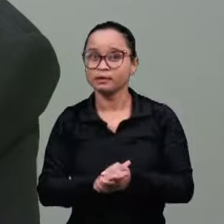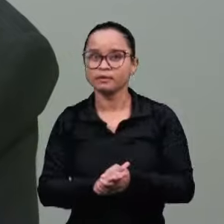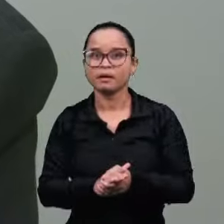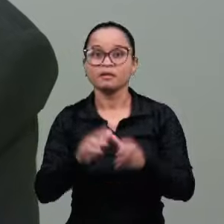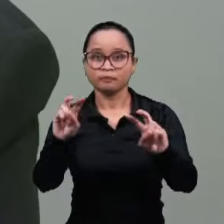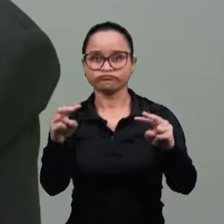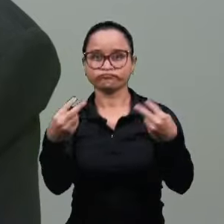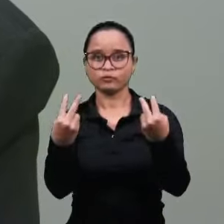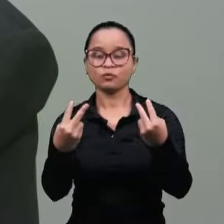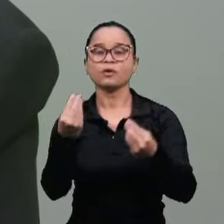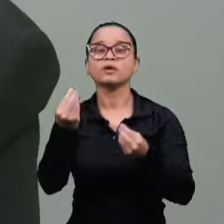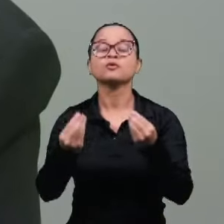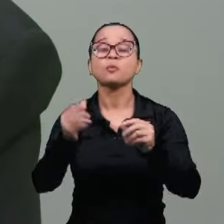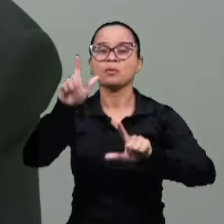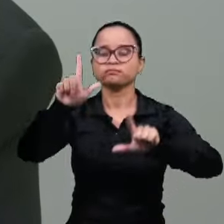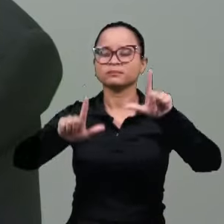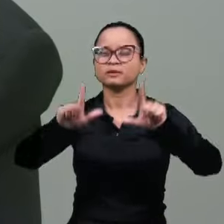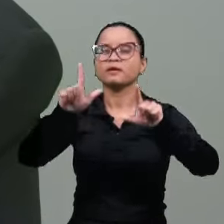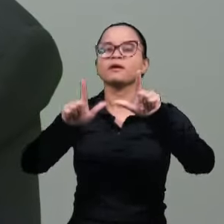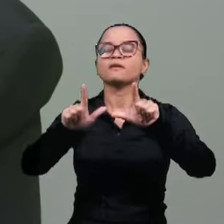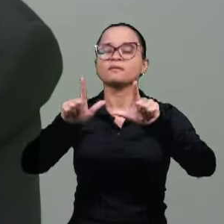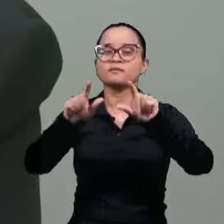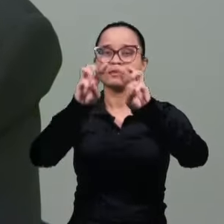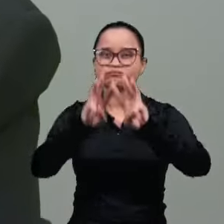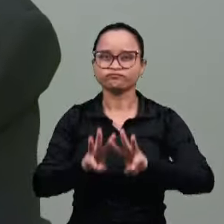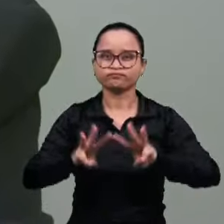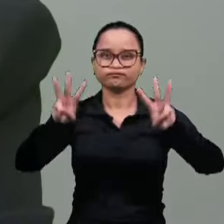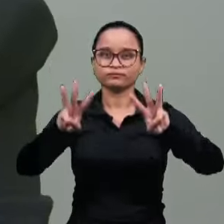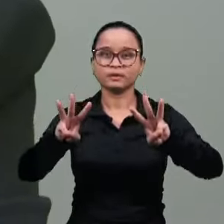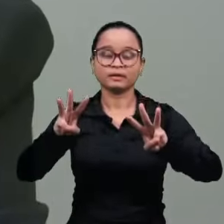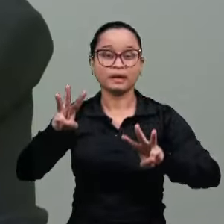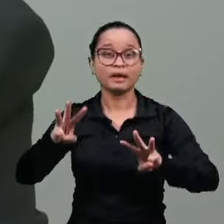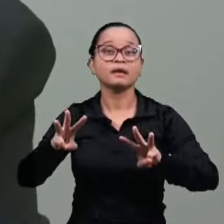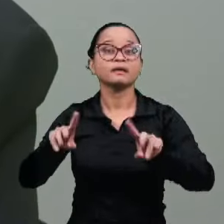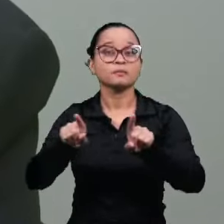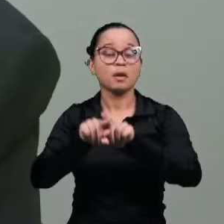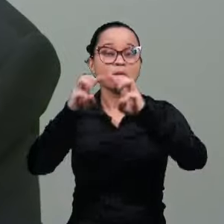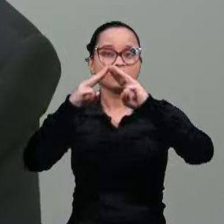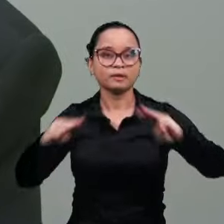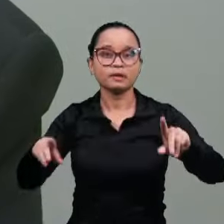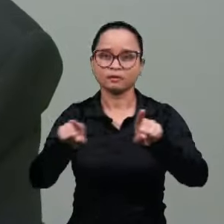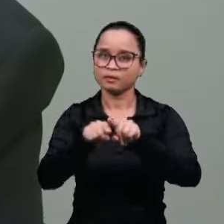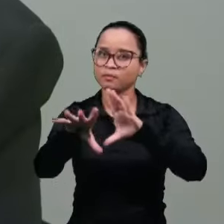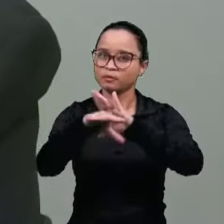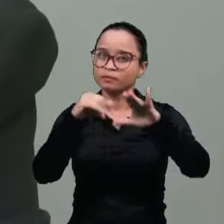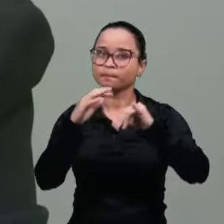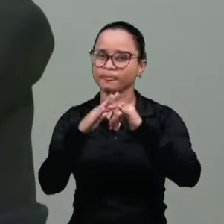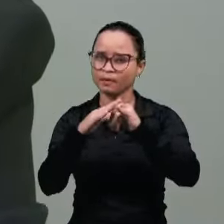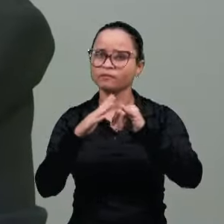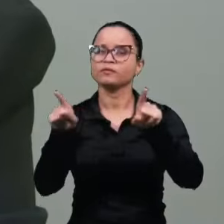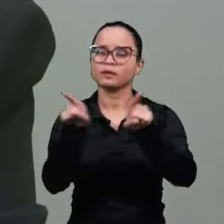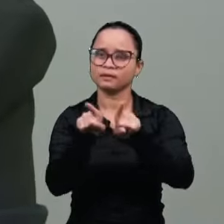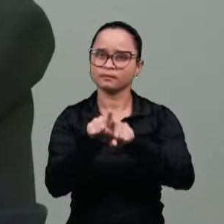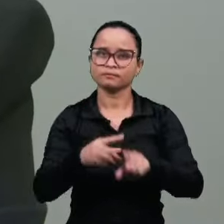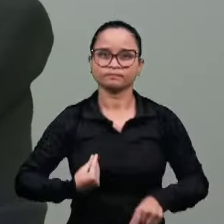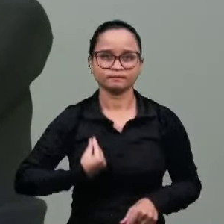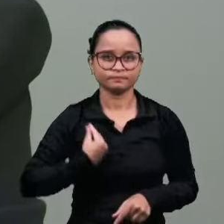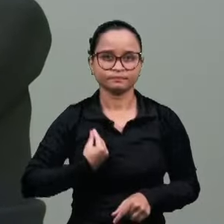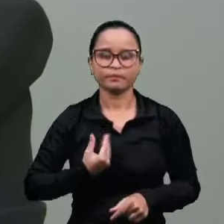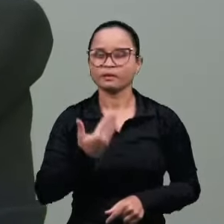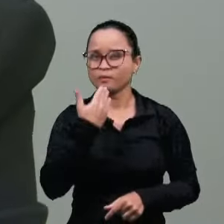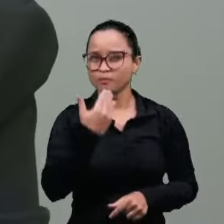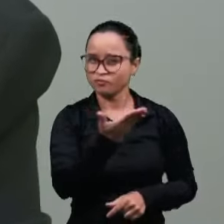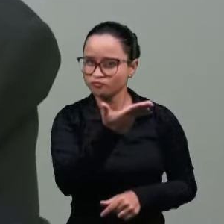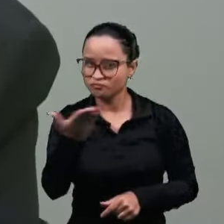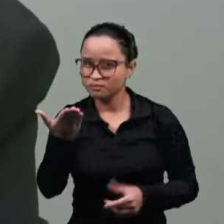Web Manaim, a você que está nos acompanhando também pelo YouTube. Já estamos ao vivo no YouTube e a gente já queria pedir a você que